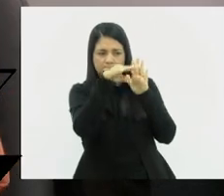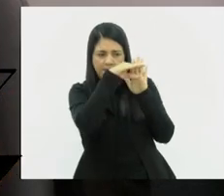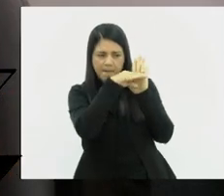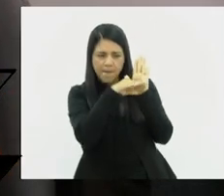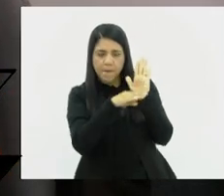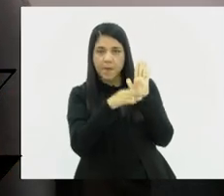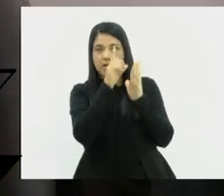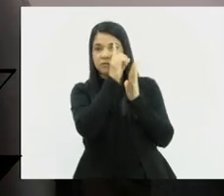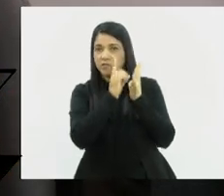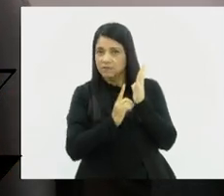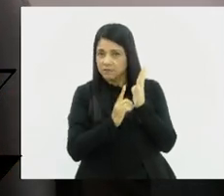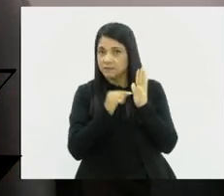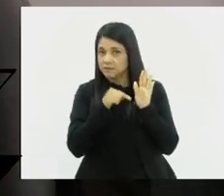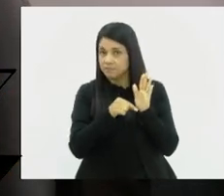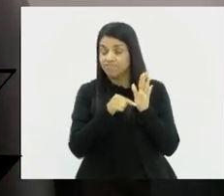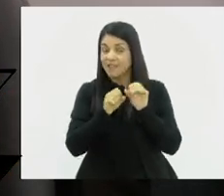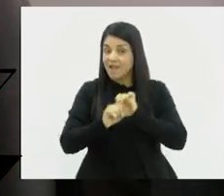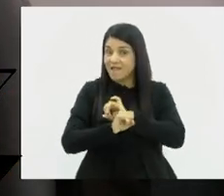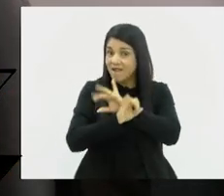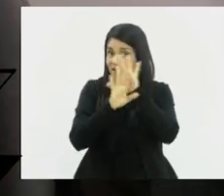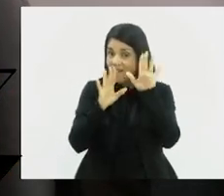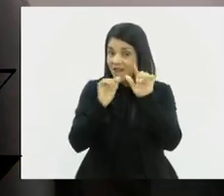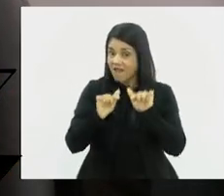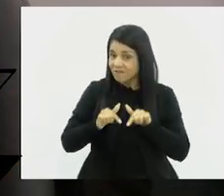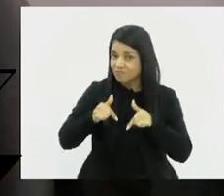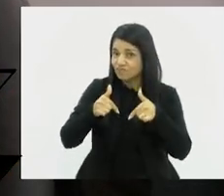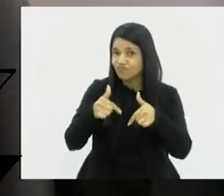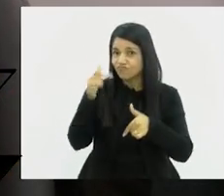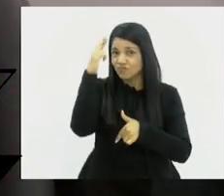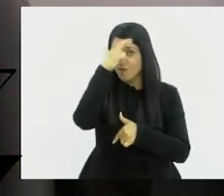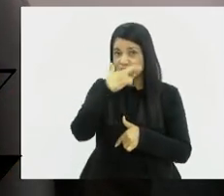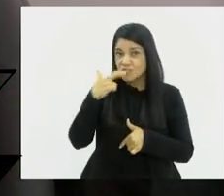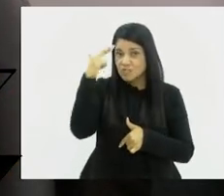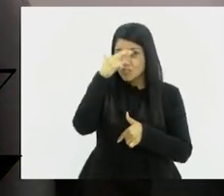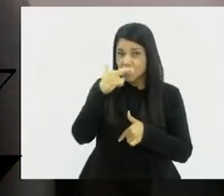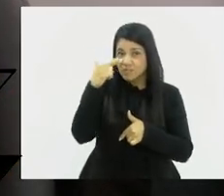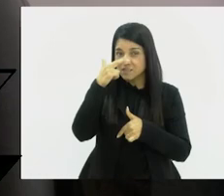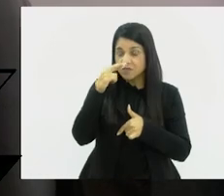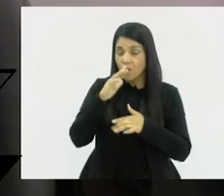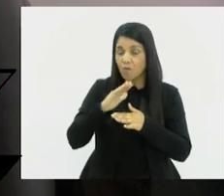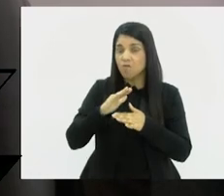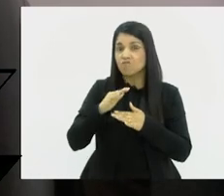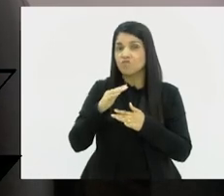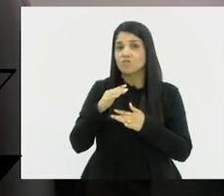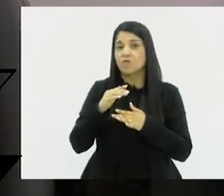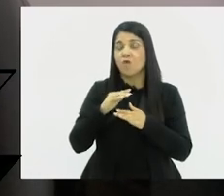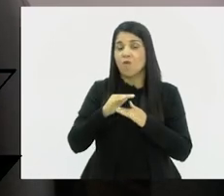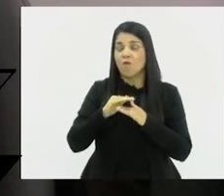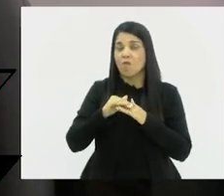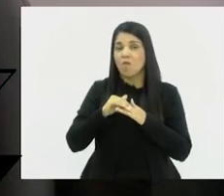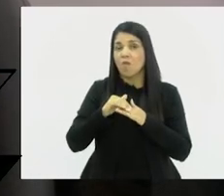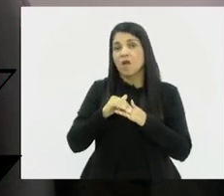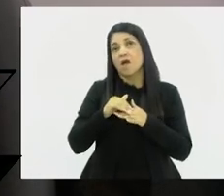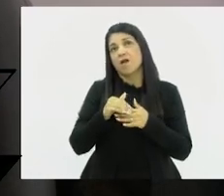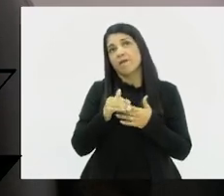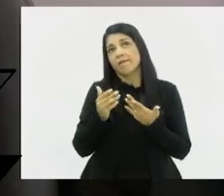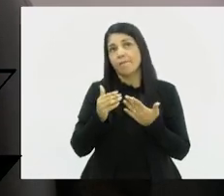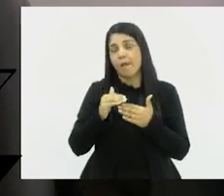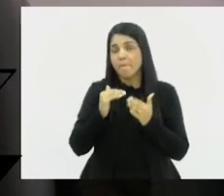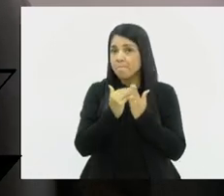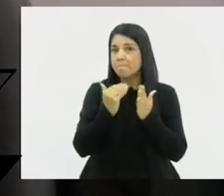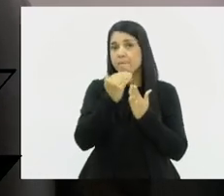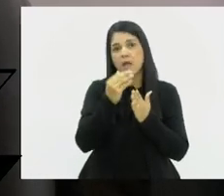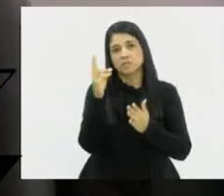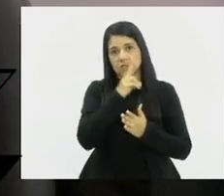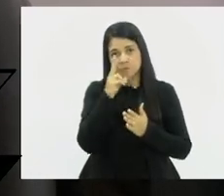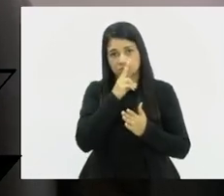diretrizes. E ela é bem clara. A nossa atuação em fiscalização fora as emergências é somente na área de segurança contra incêndio e pânico. Se,